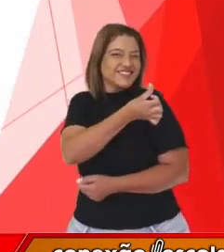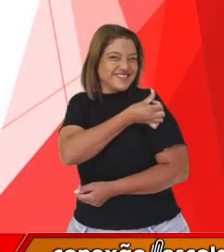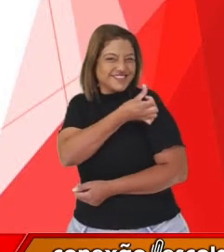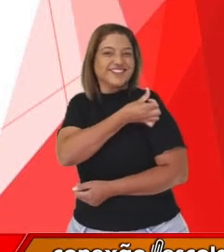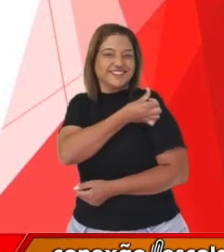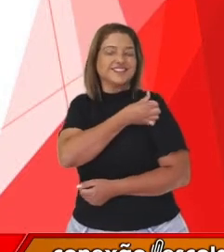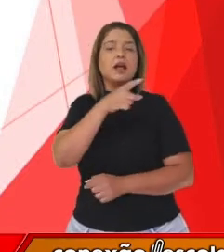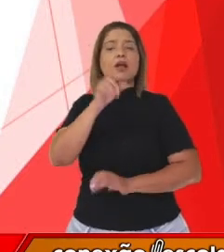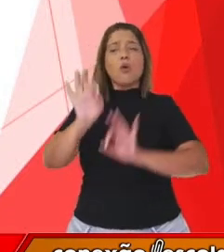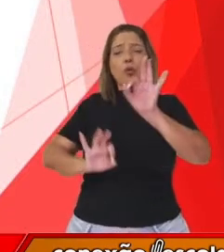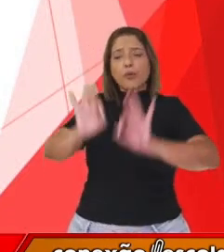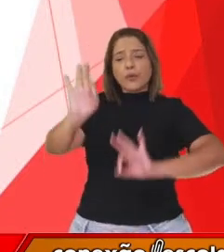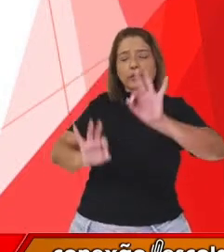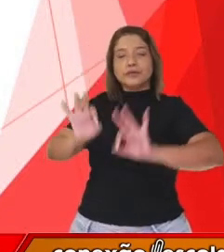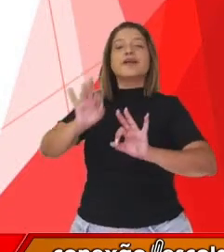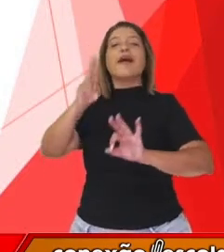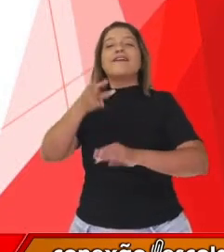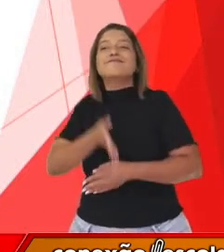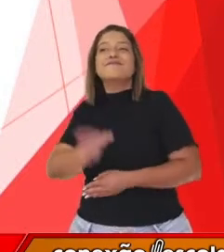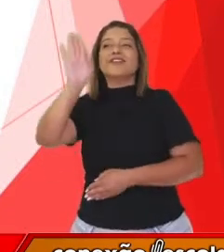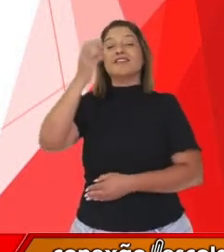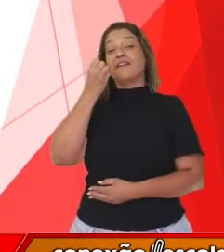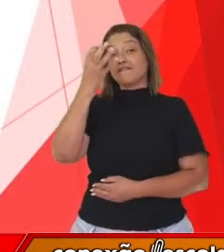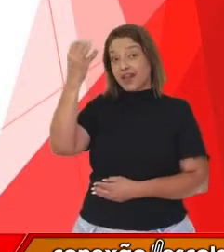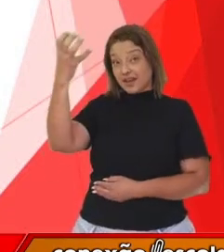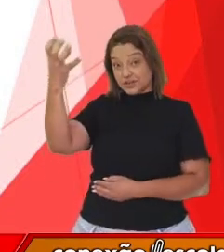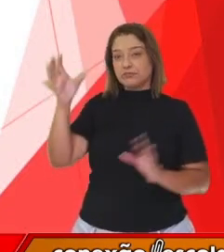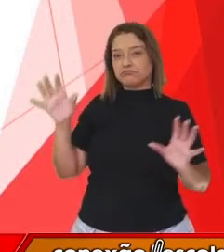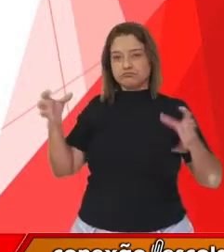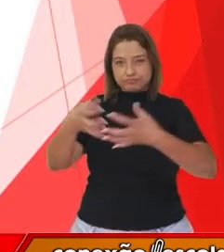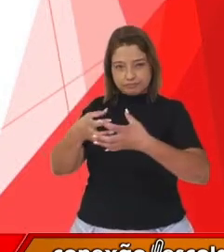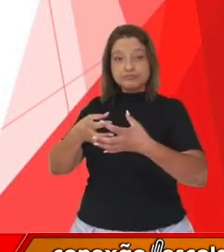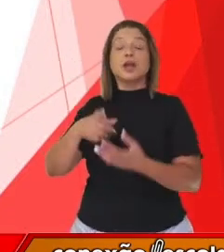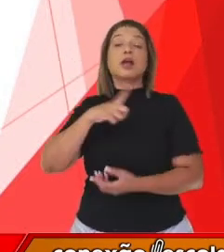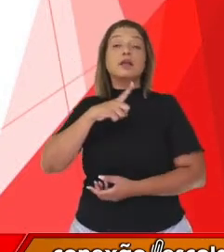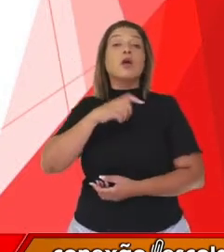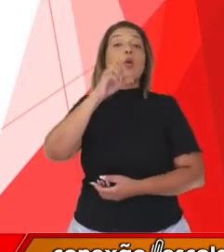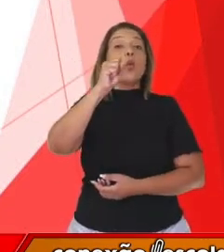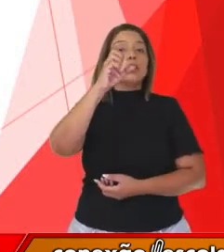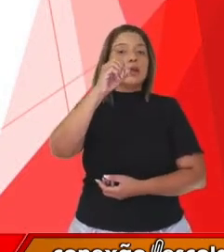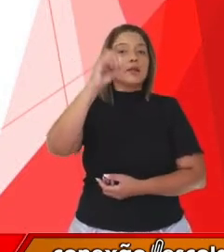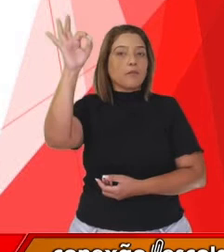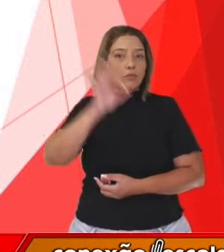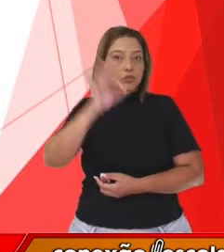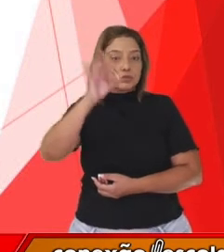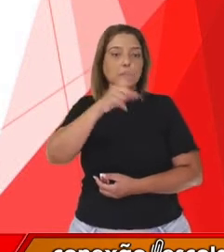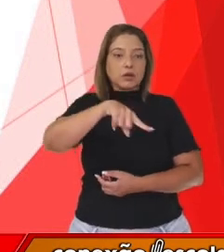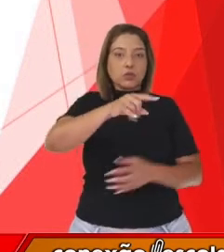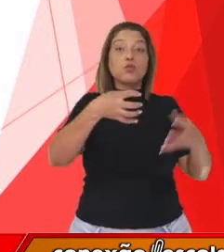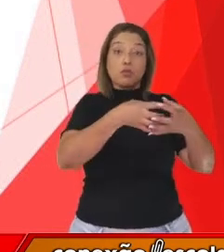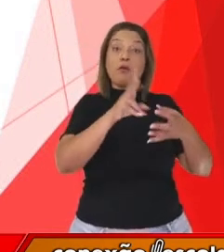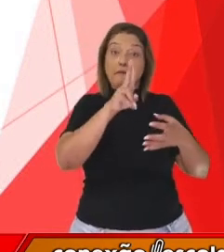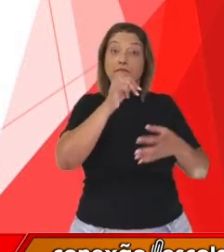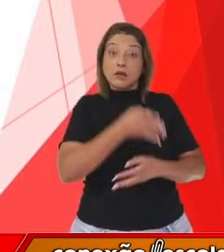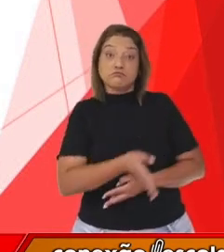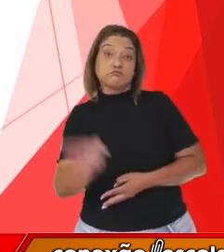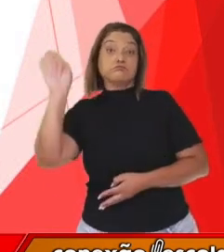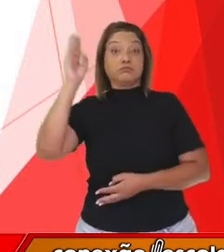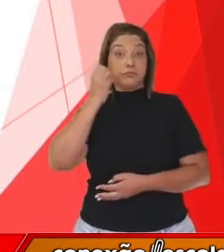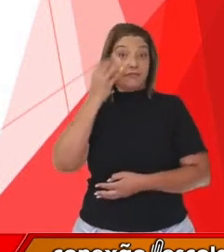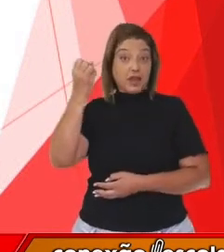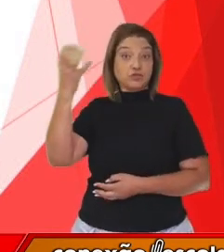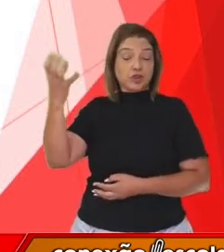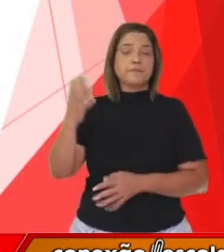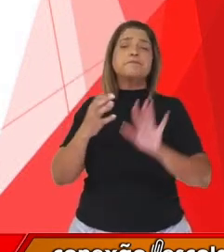estão organizando uma excursão. Nela, vão 80% dos alunos da turma. Se a turma